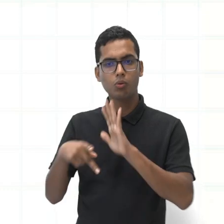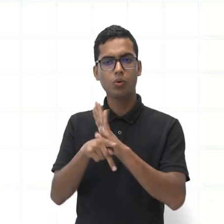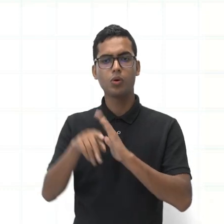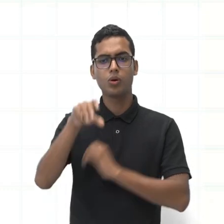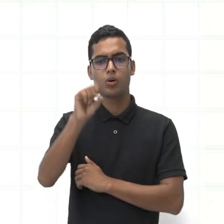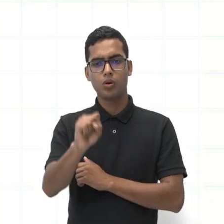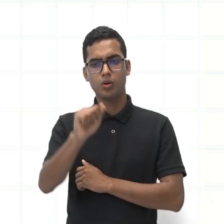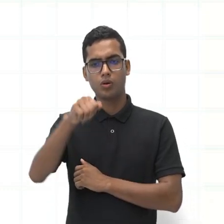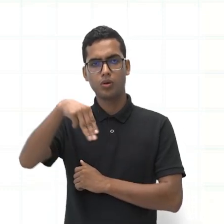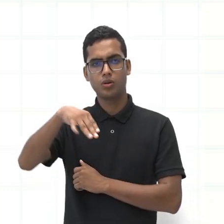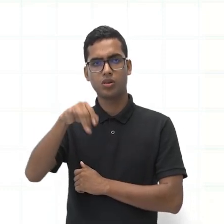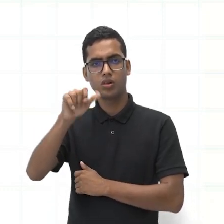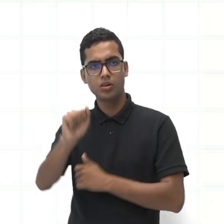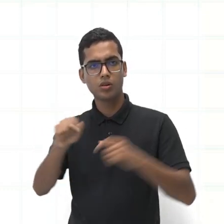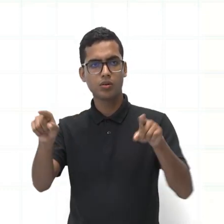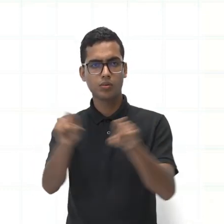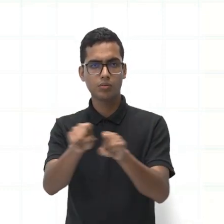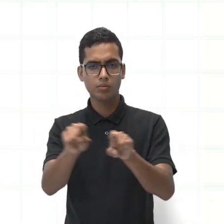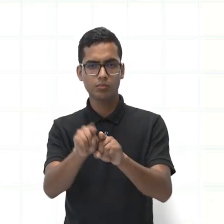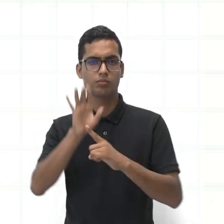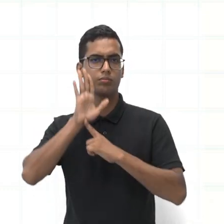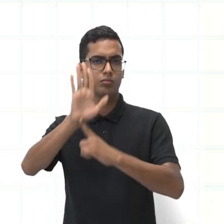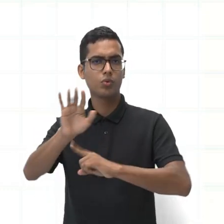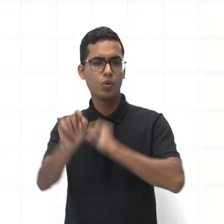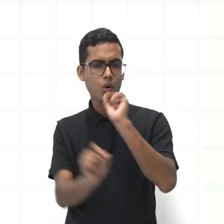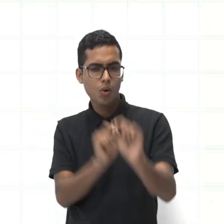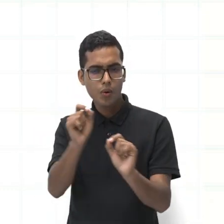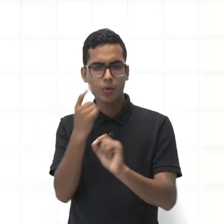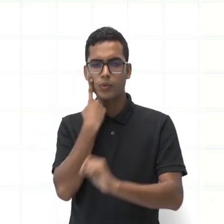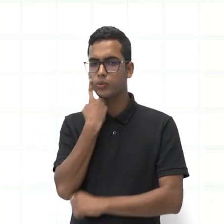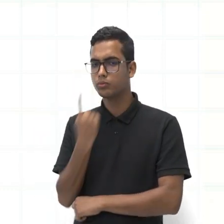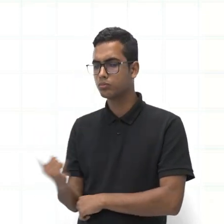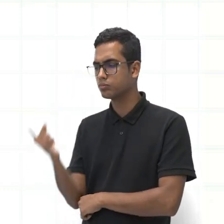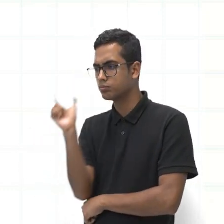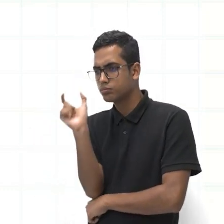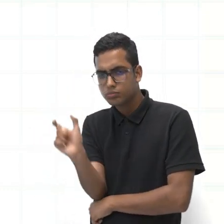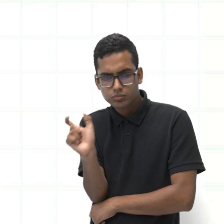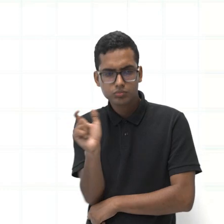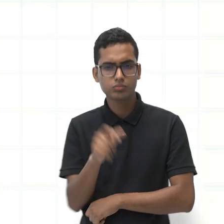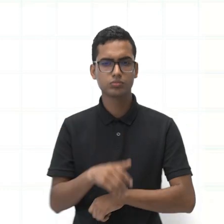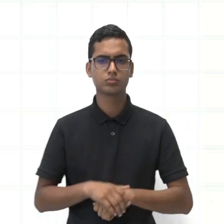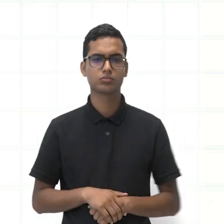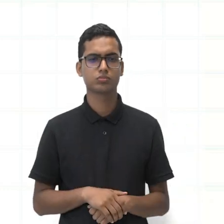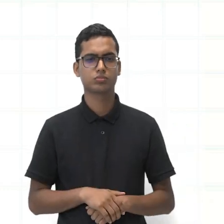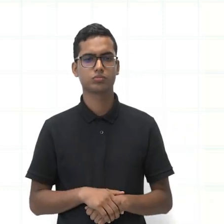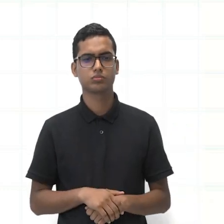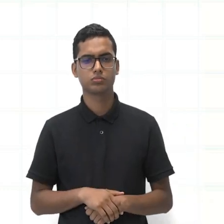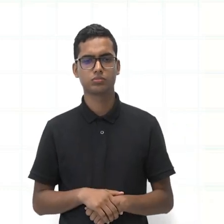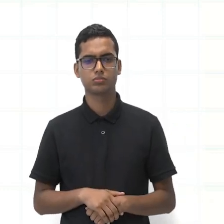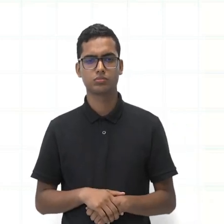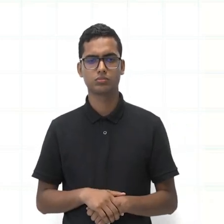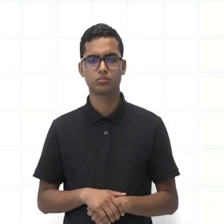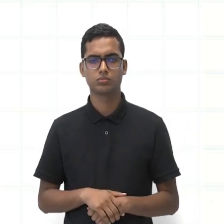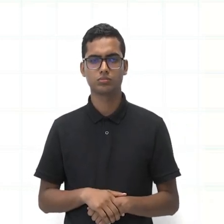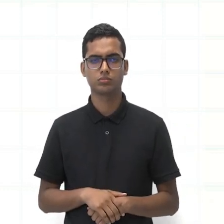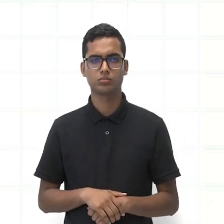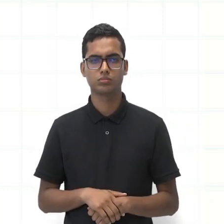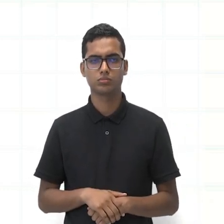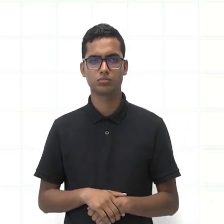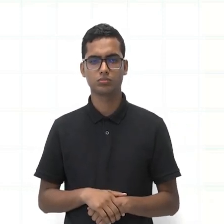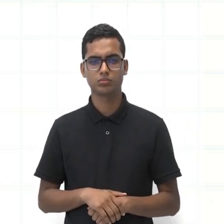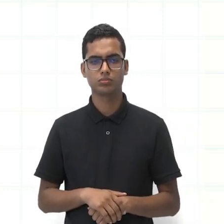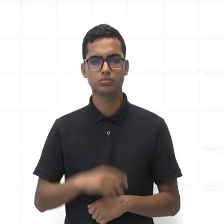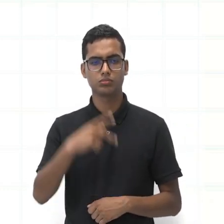Brasil, então aqui nós temos a repetição, mas samba, então, é uma palavra que como é da língua portuguesa, não tem